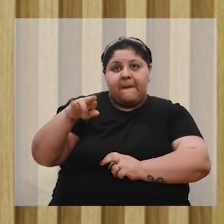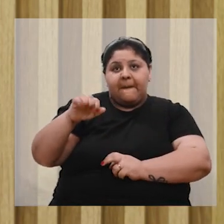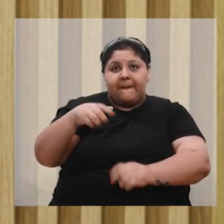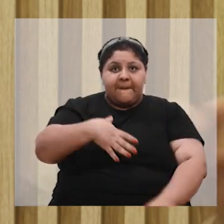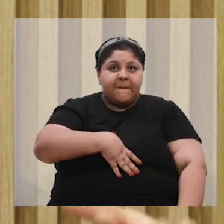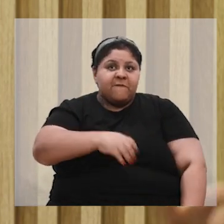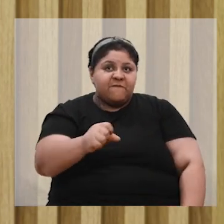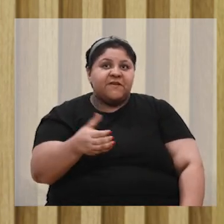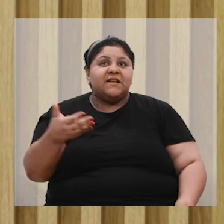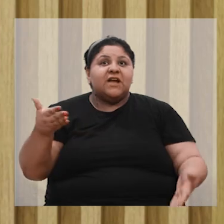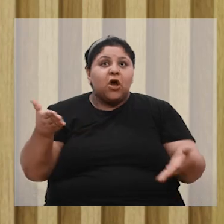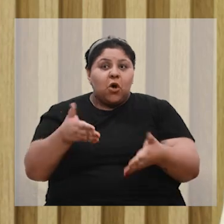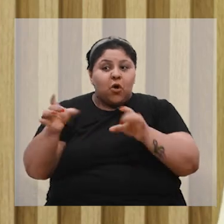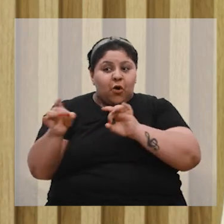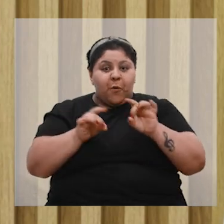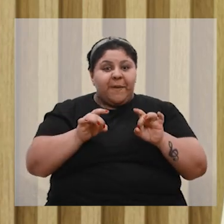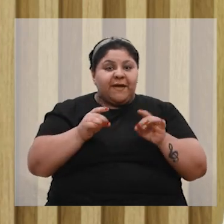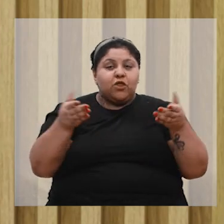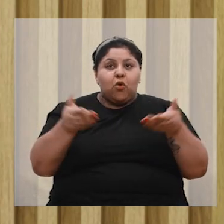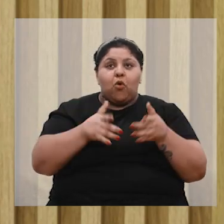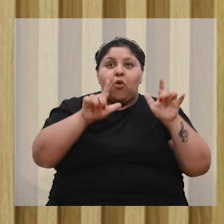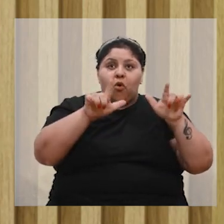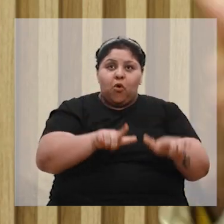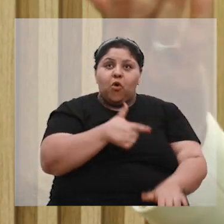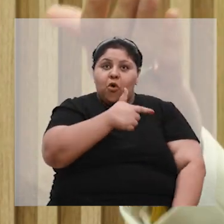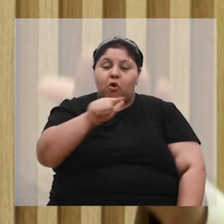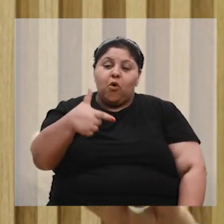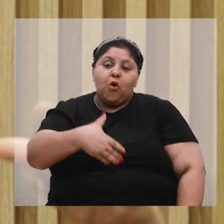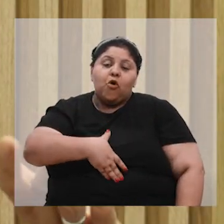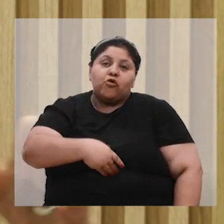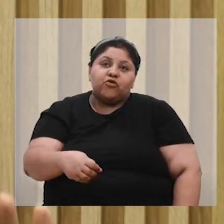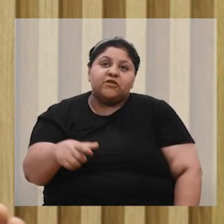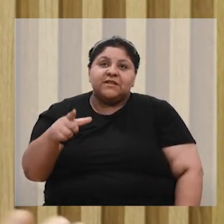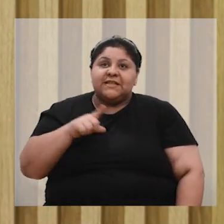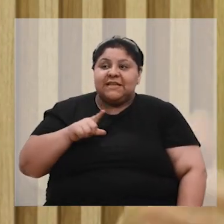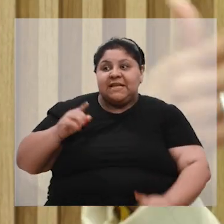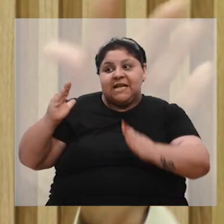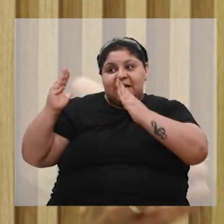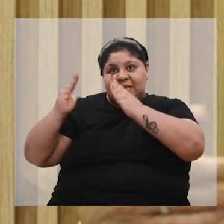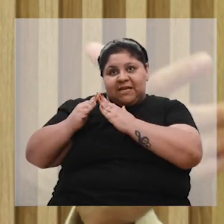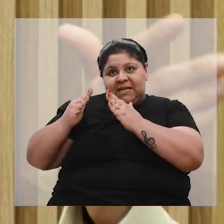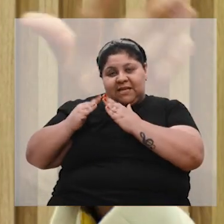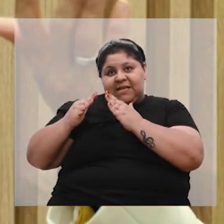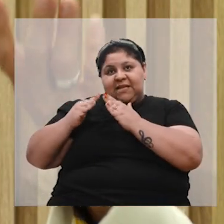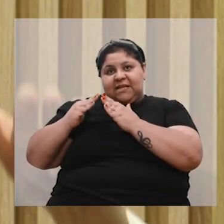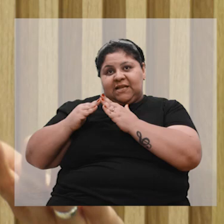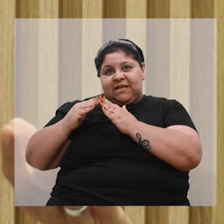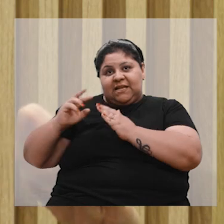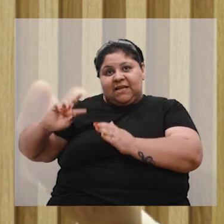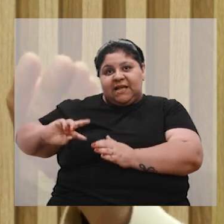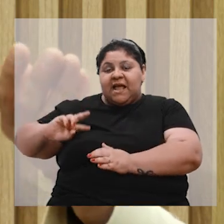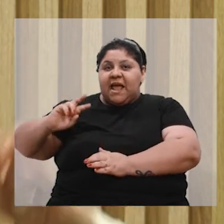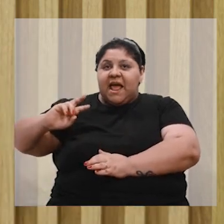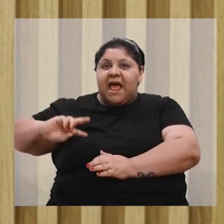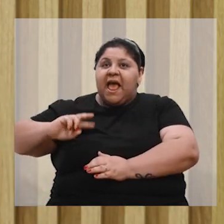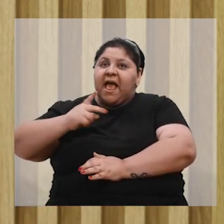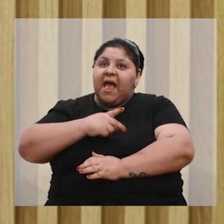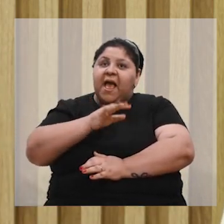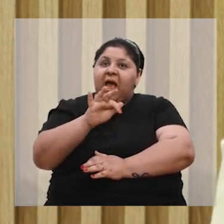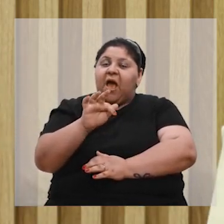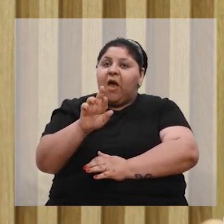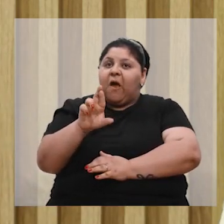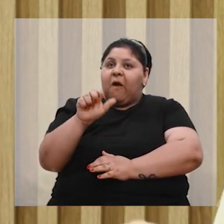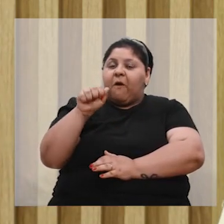Maria Antônia, filha da Andy, está acompanhando aqui no estúdio. E o outro filho, então, que ela tem em casa, que está se tornando veterinário, é o